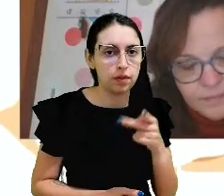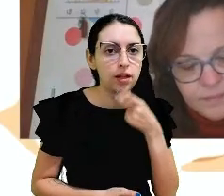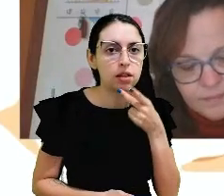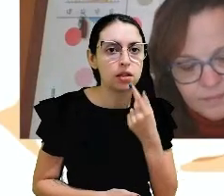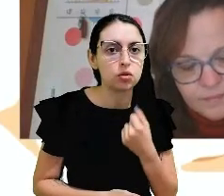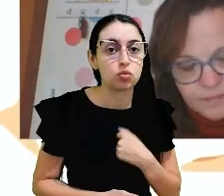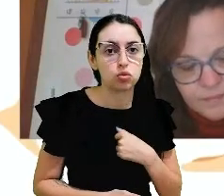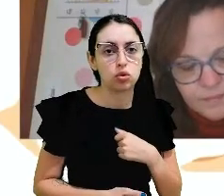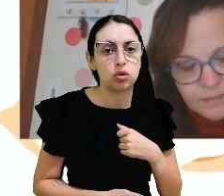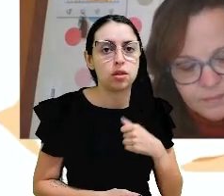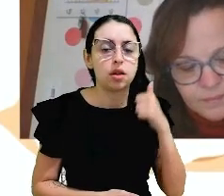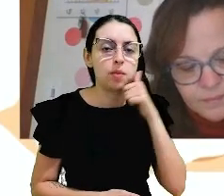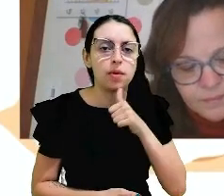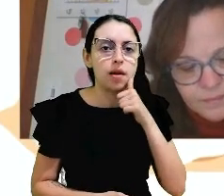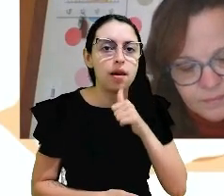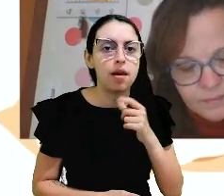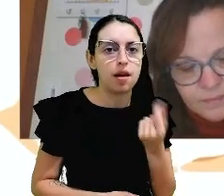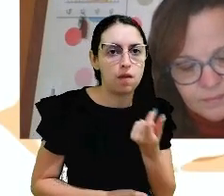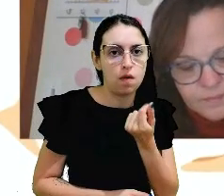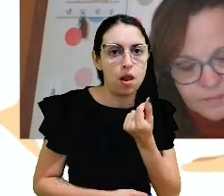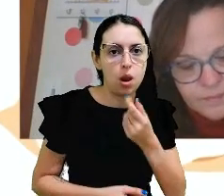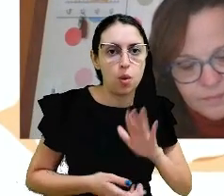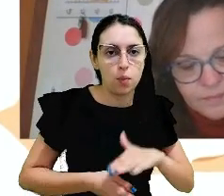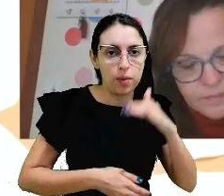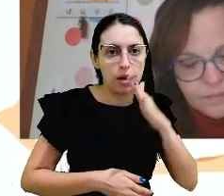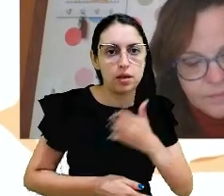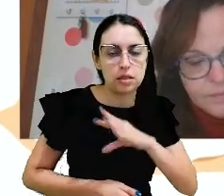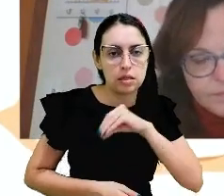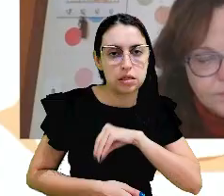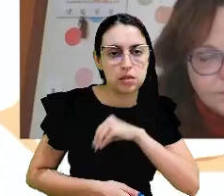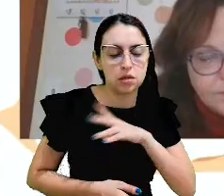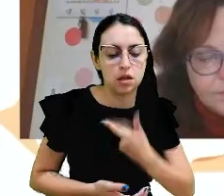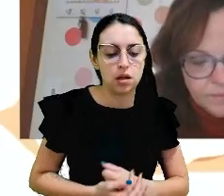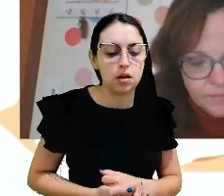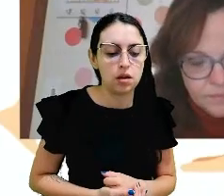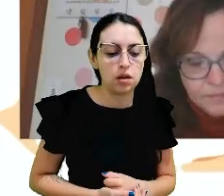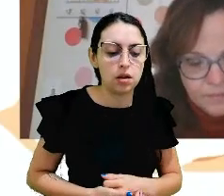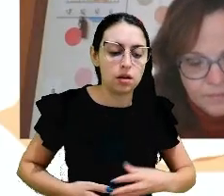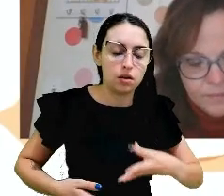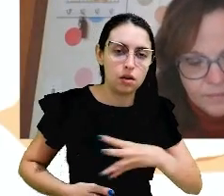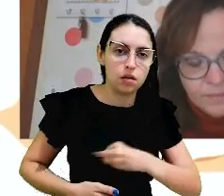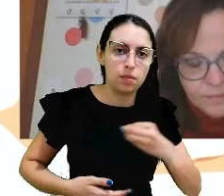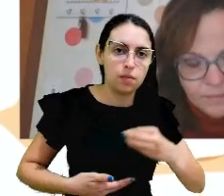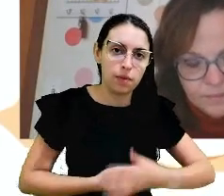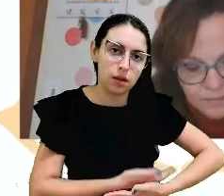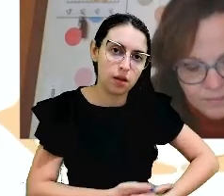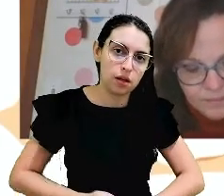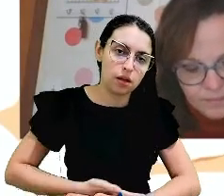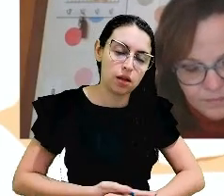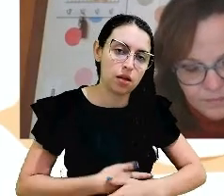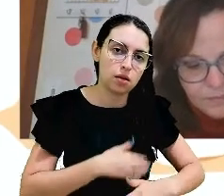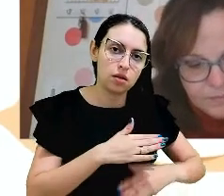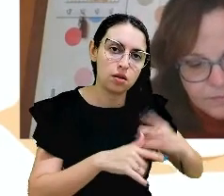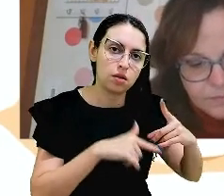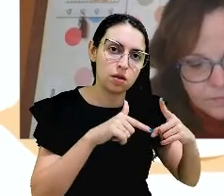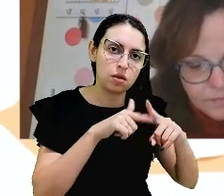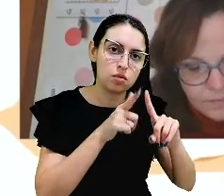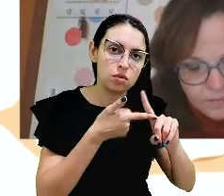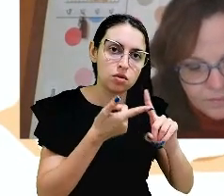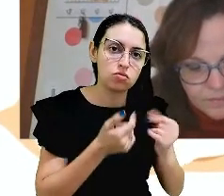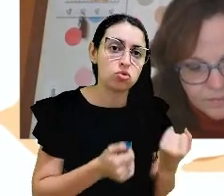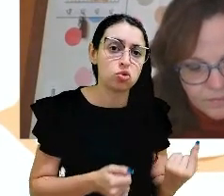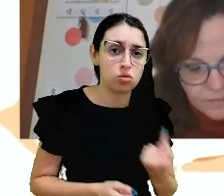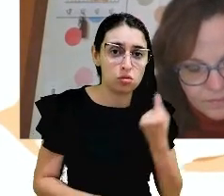de uma mulher de classe média, eu percebo o quanto que a maternidade pode ser, em muitas situações, um lugar de muita